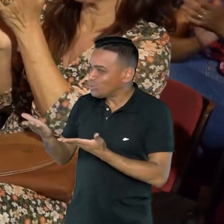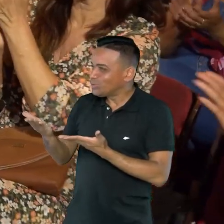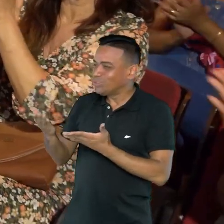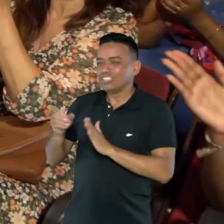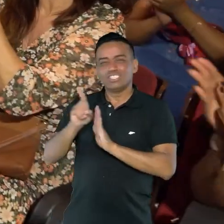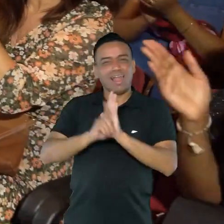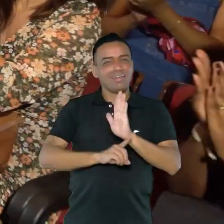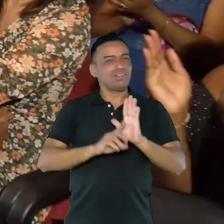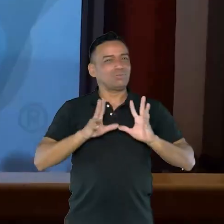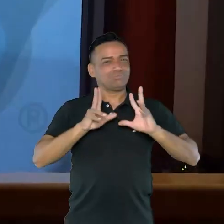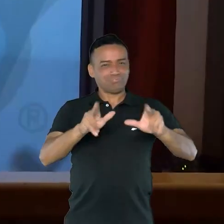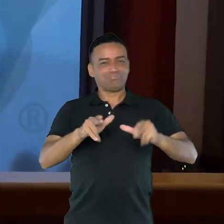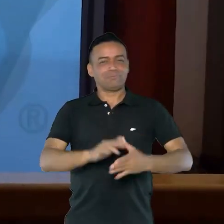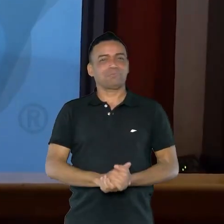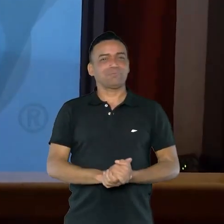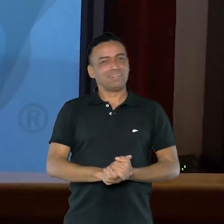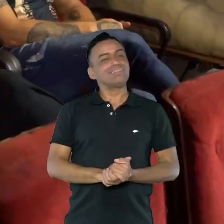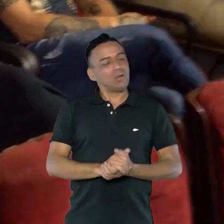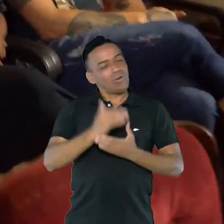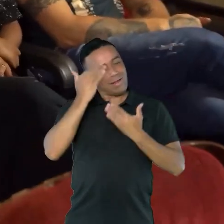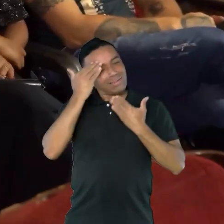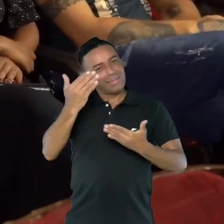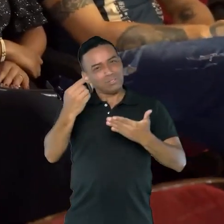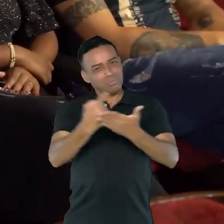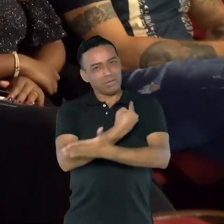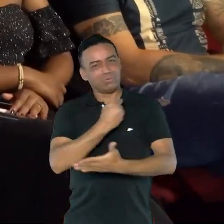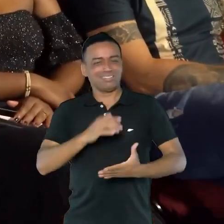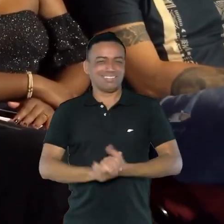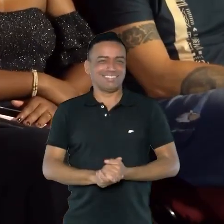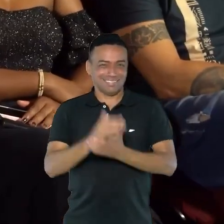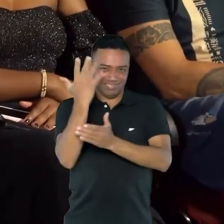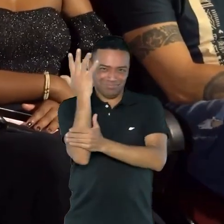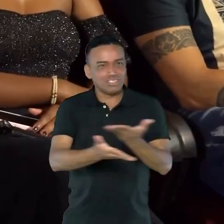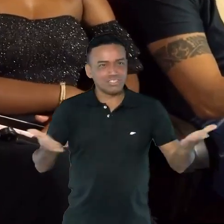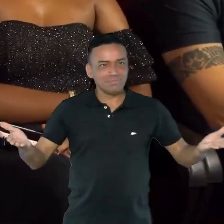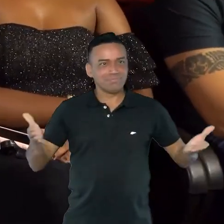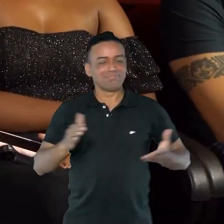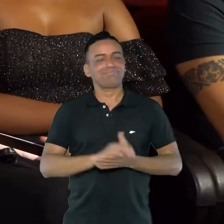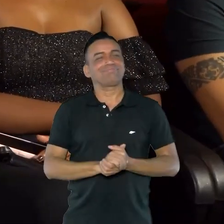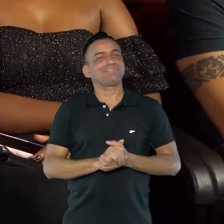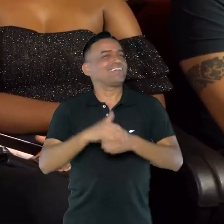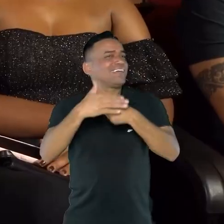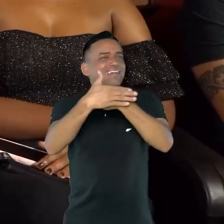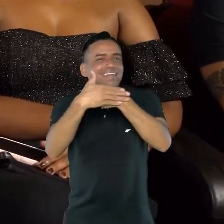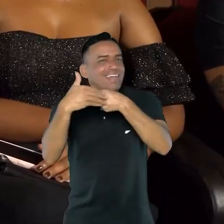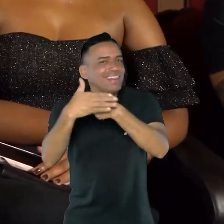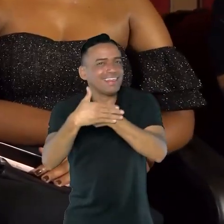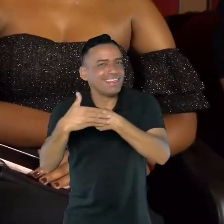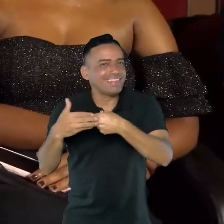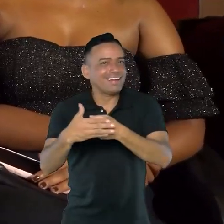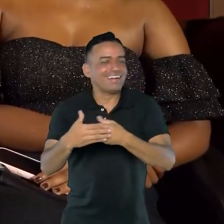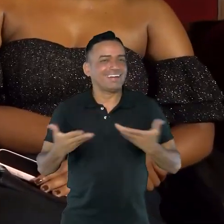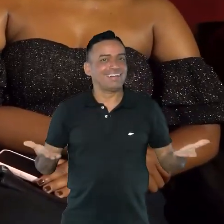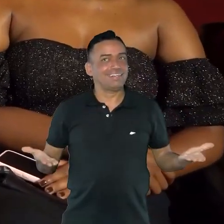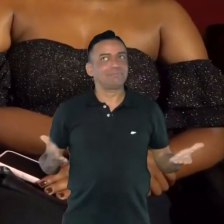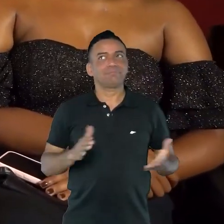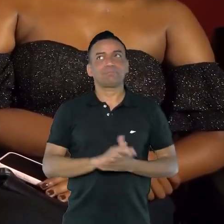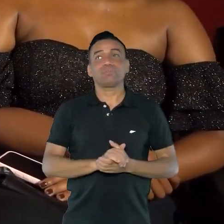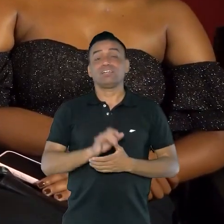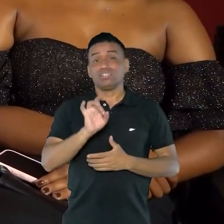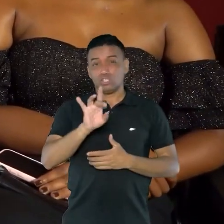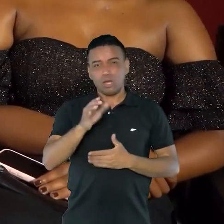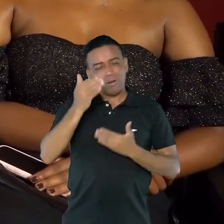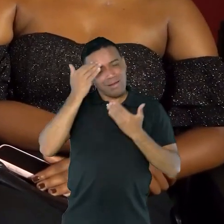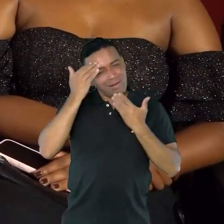O público aplaude. Uma espectadora fala ao microfone. Querida, só para